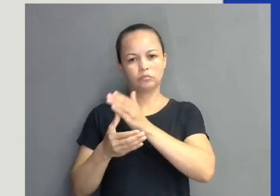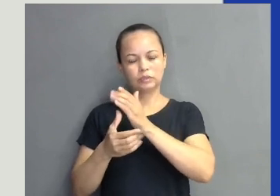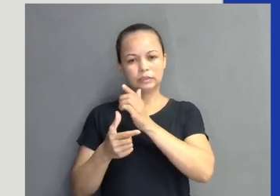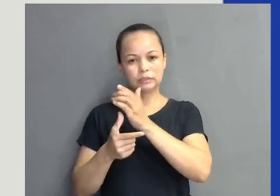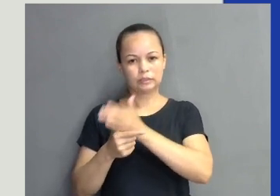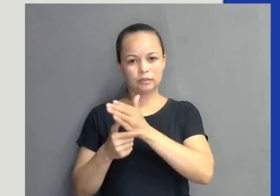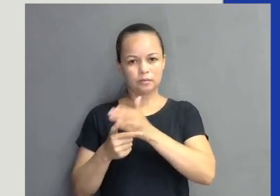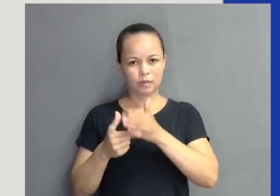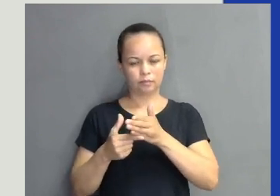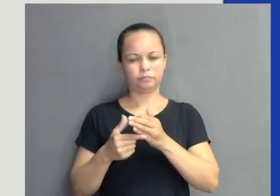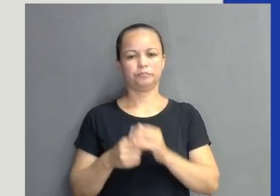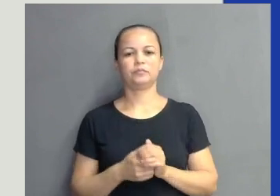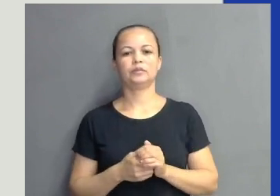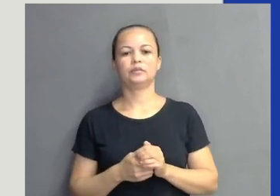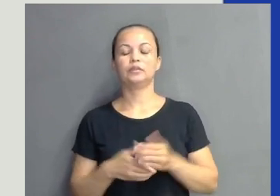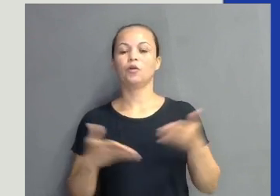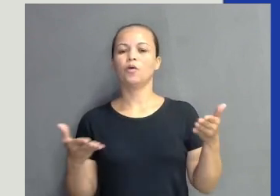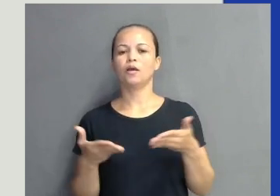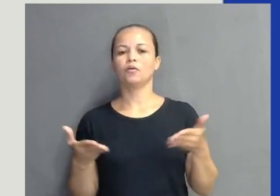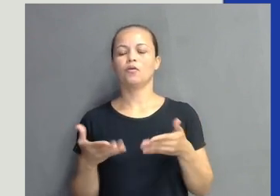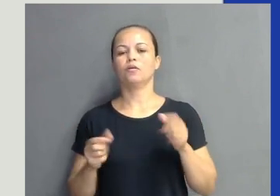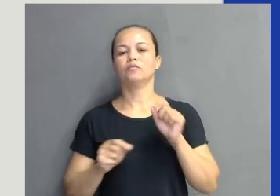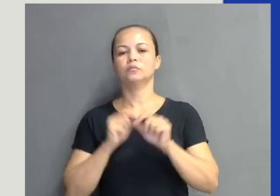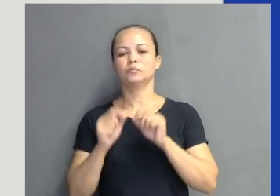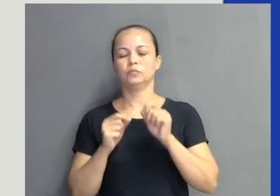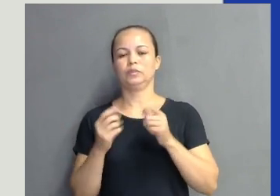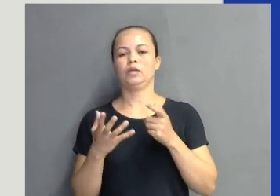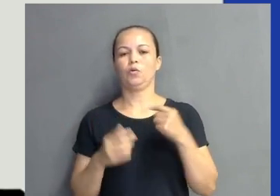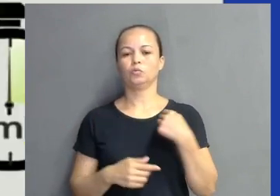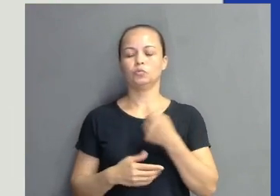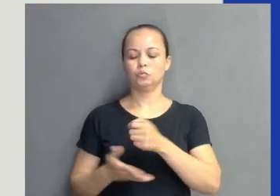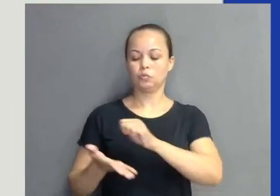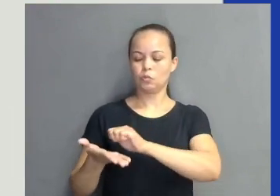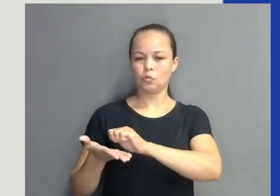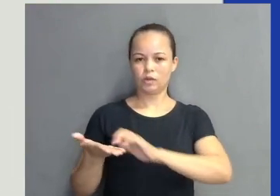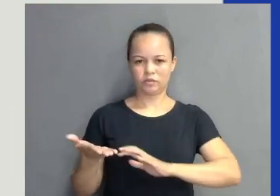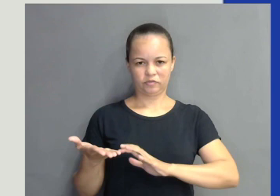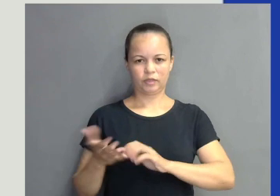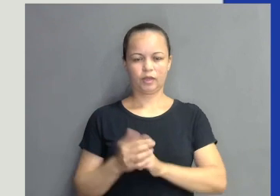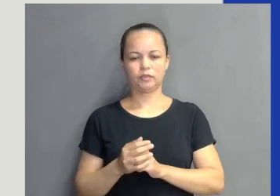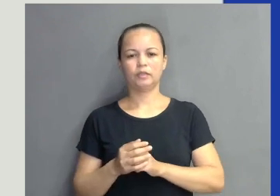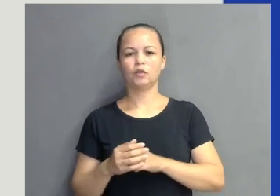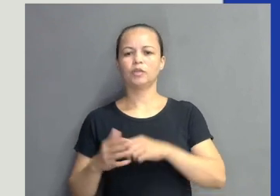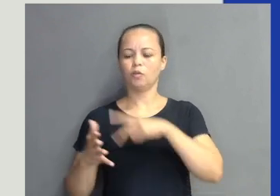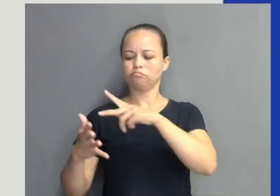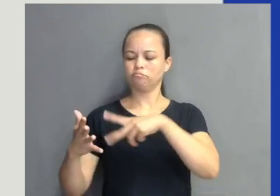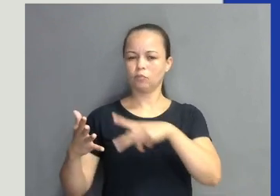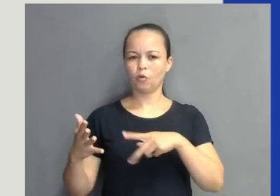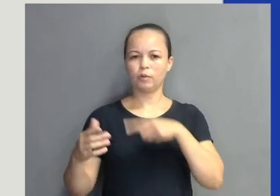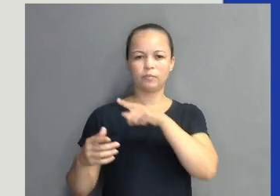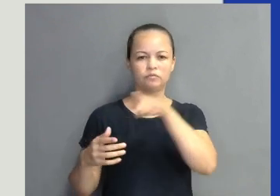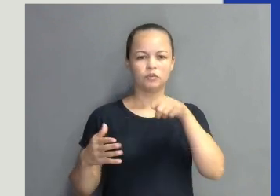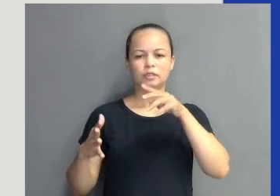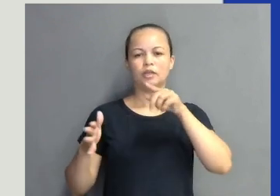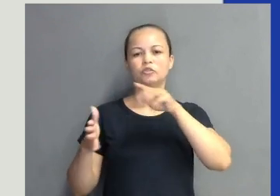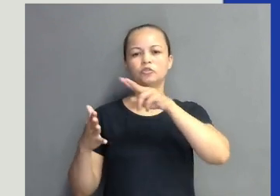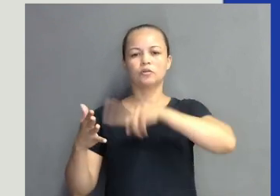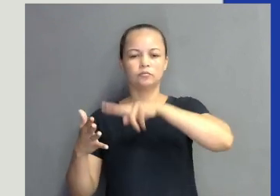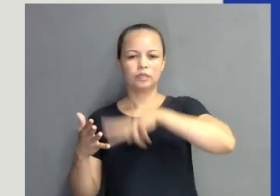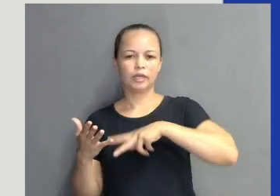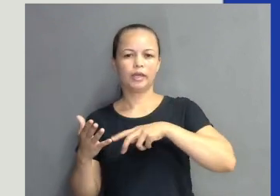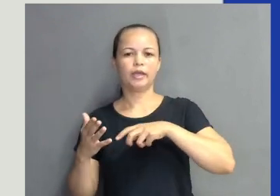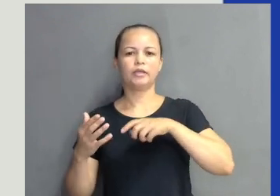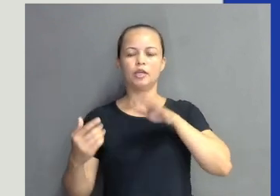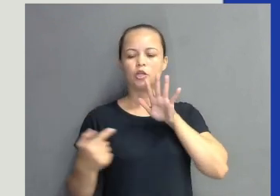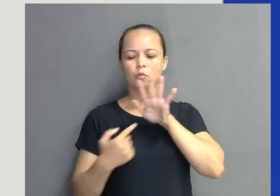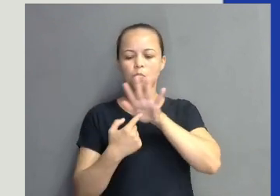do Vento e da Minha Vida, de Manuel Bandeira, tá? Então vou dar aí um minutinho para você fazer a leitura desse